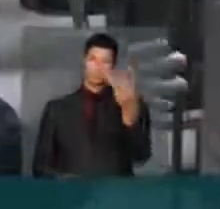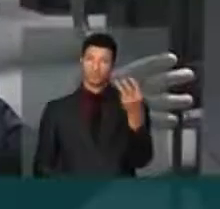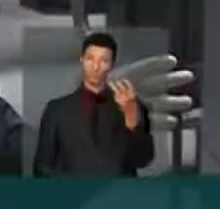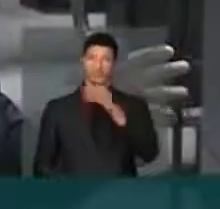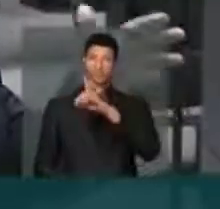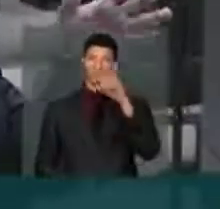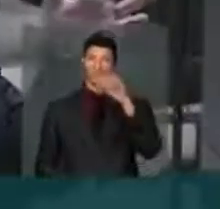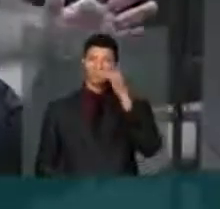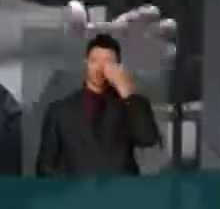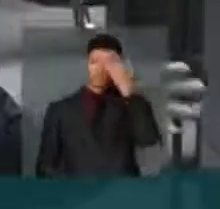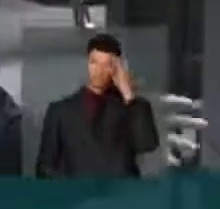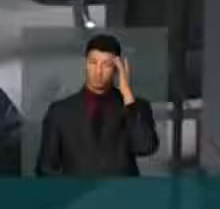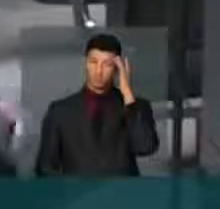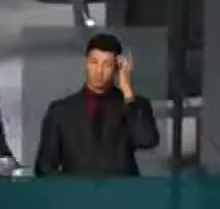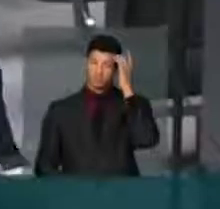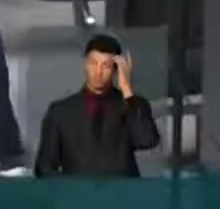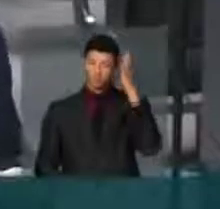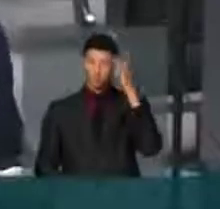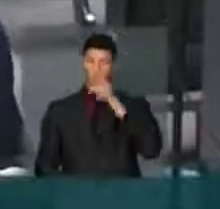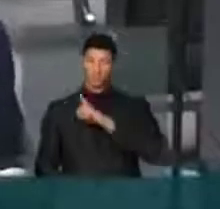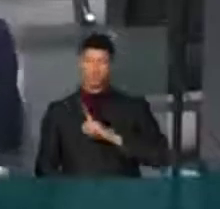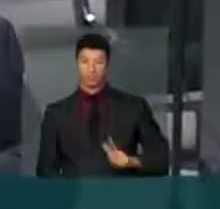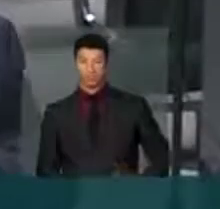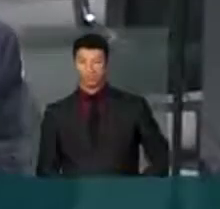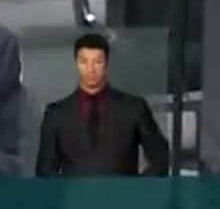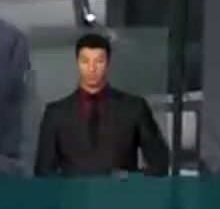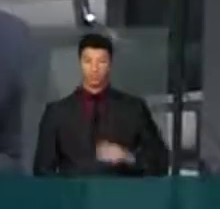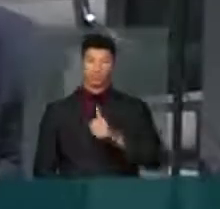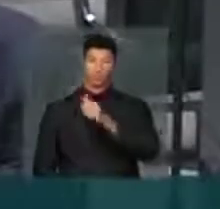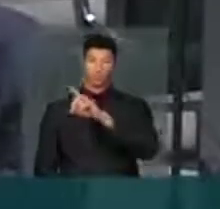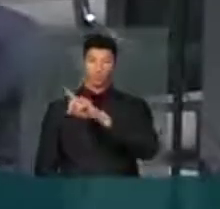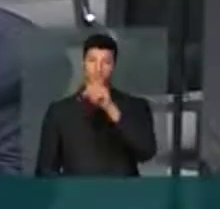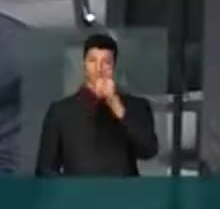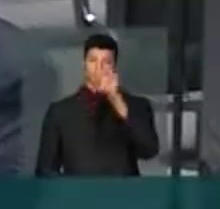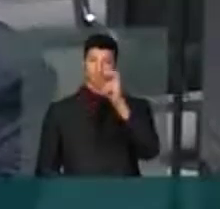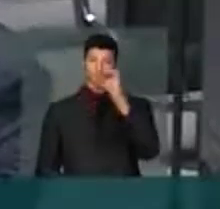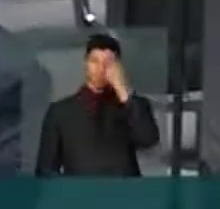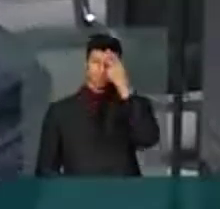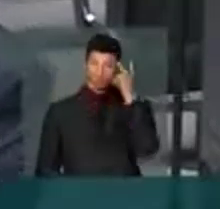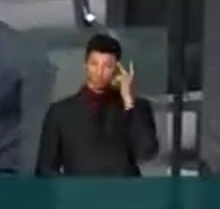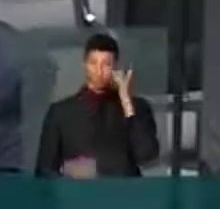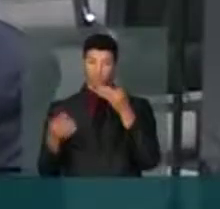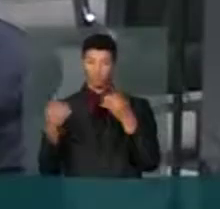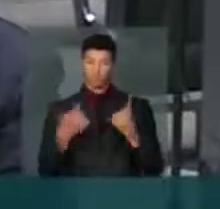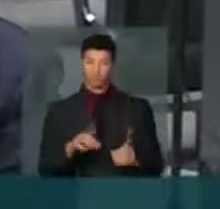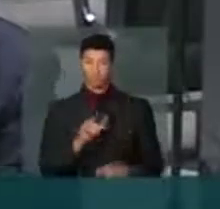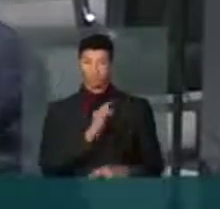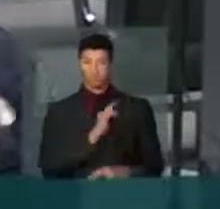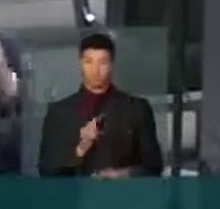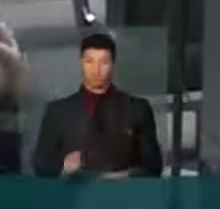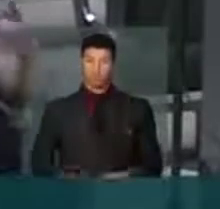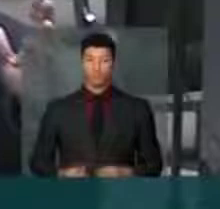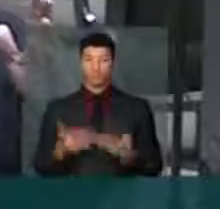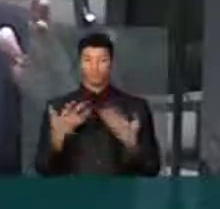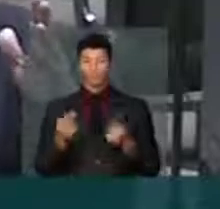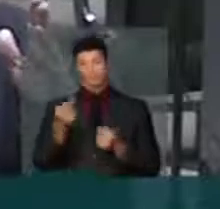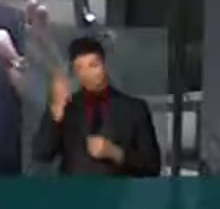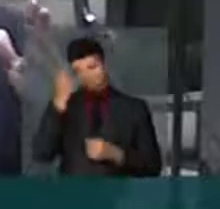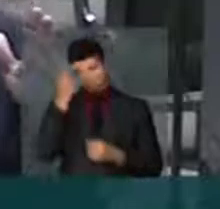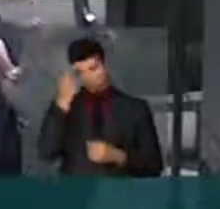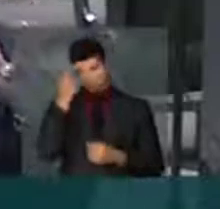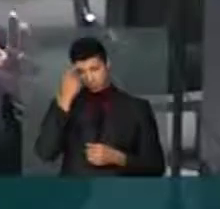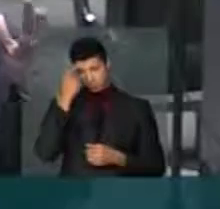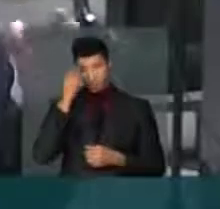seriam aqueles que eram favoráveis ao governo e dia 15 aqueles que foram contra o governo. Então vamos pensar um